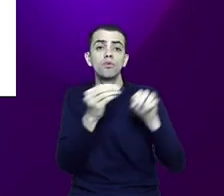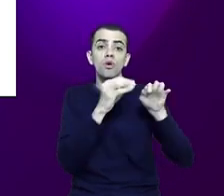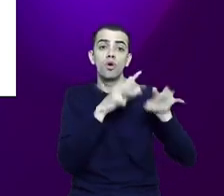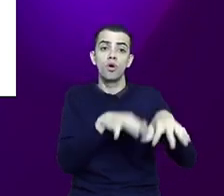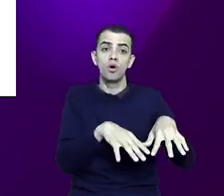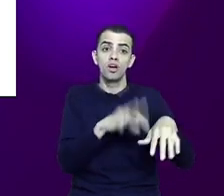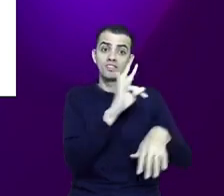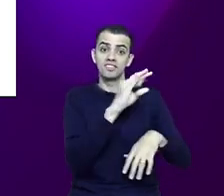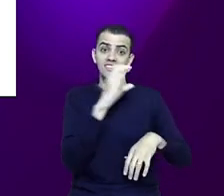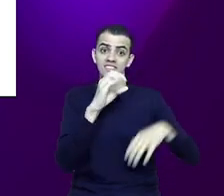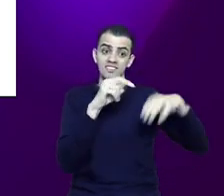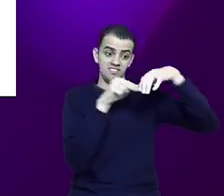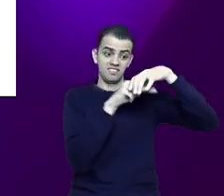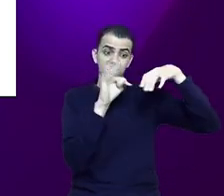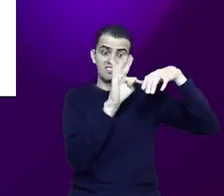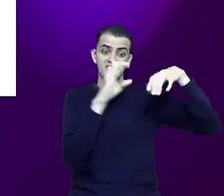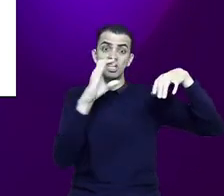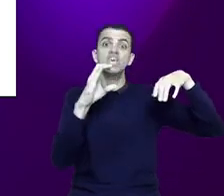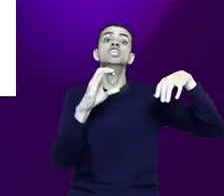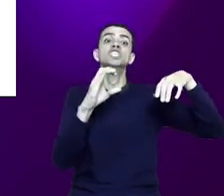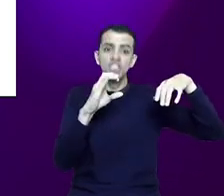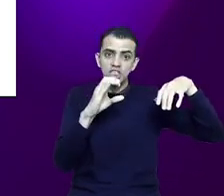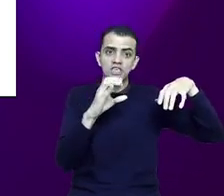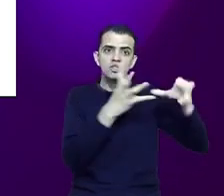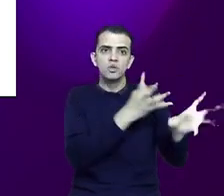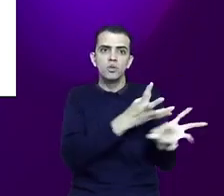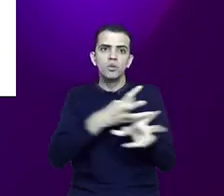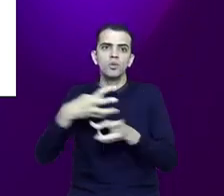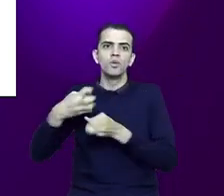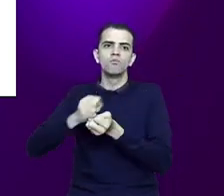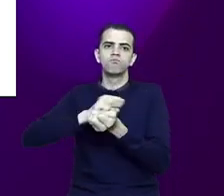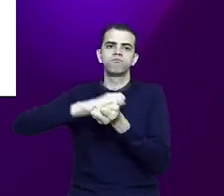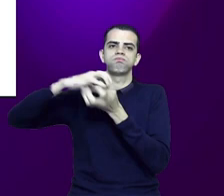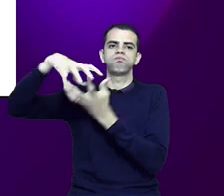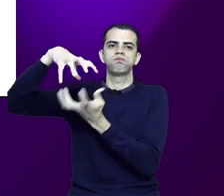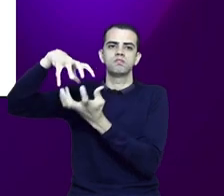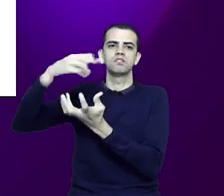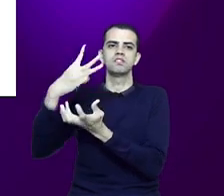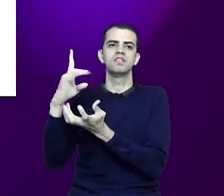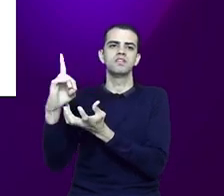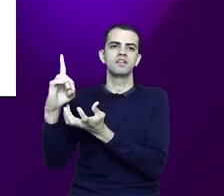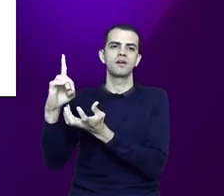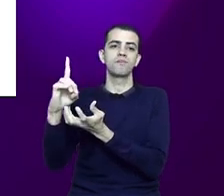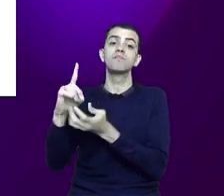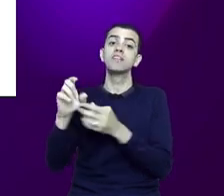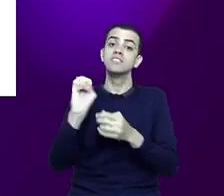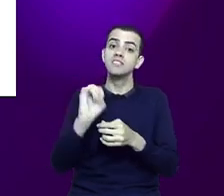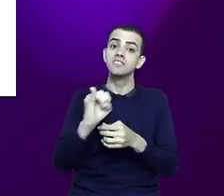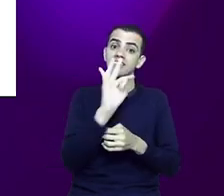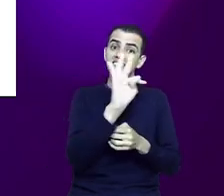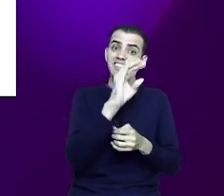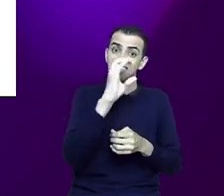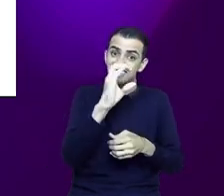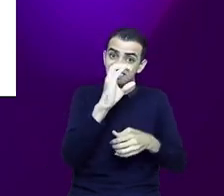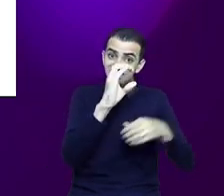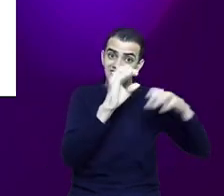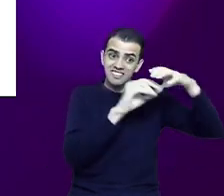do doente, né? Então você pode fazer isso com qualquer fratura, desde que a tomografia permita e tenha sido salva da forma